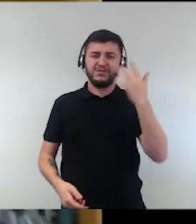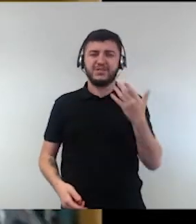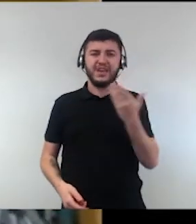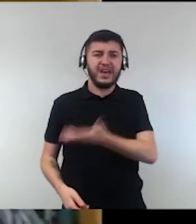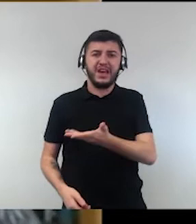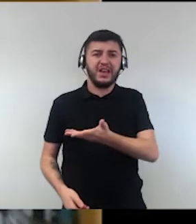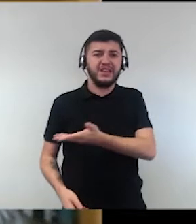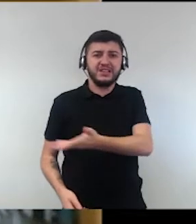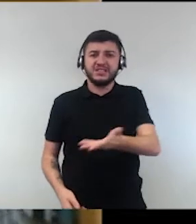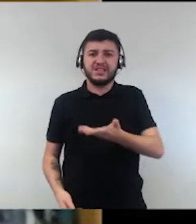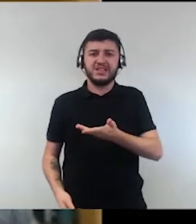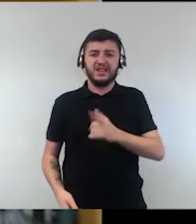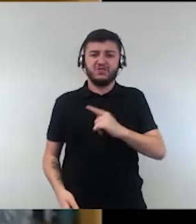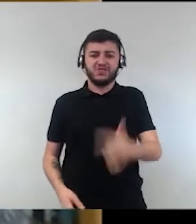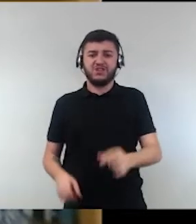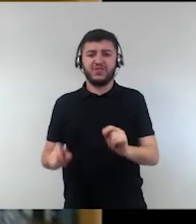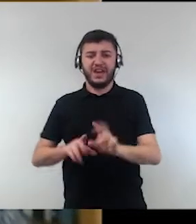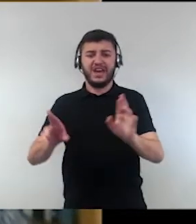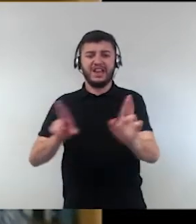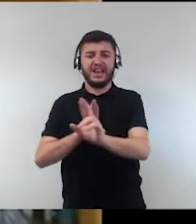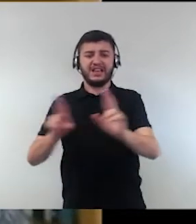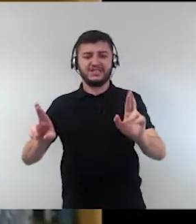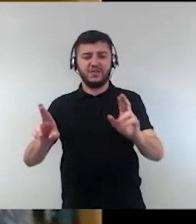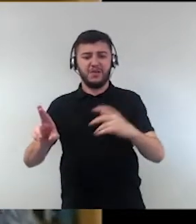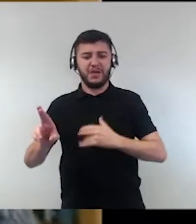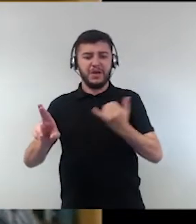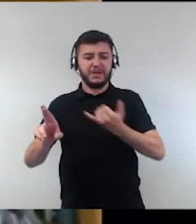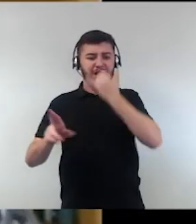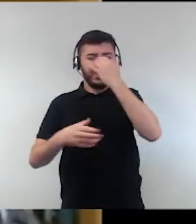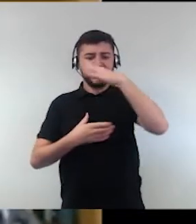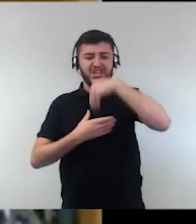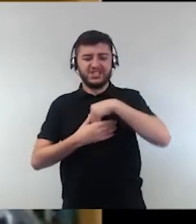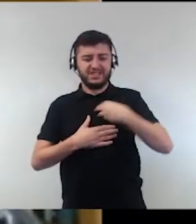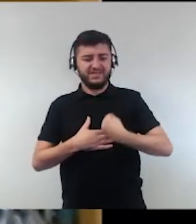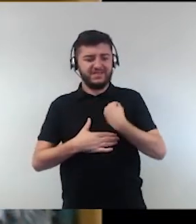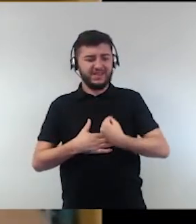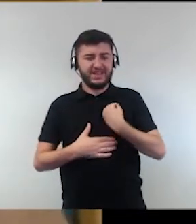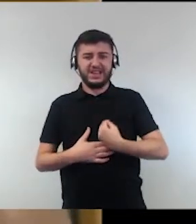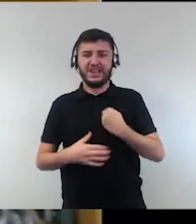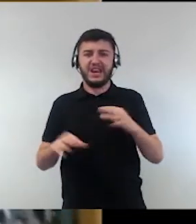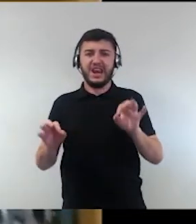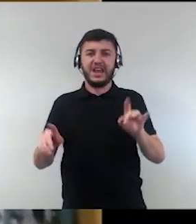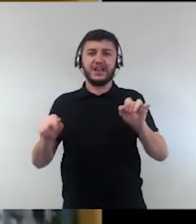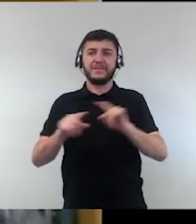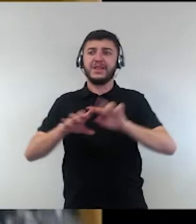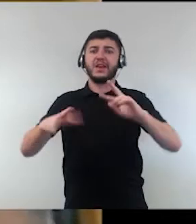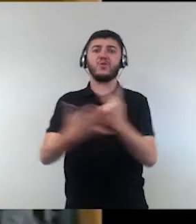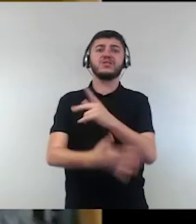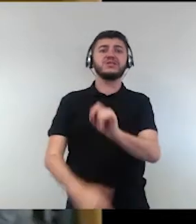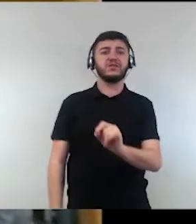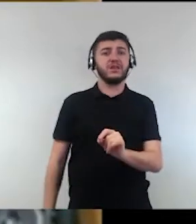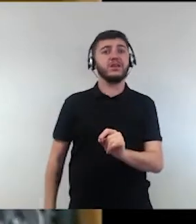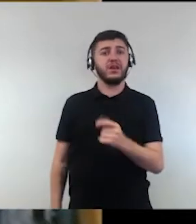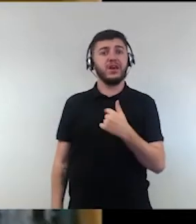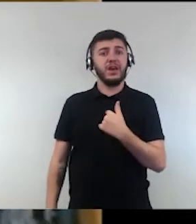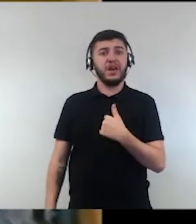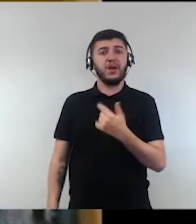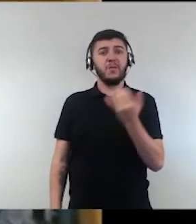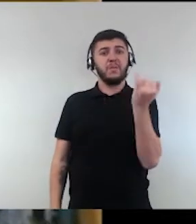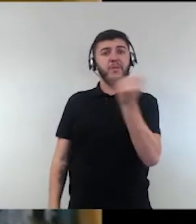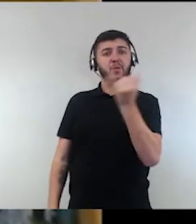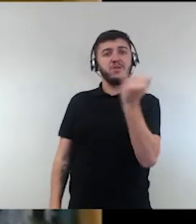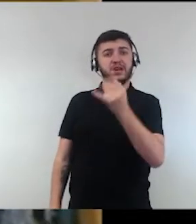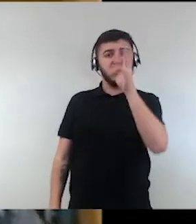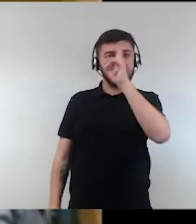com a vida deles, com a própria tragédia, eles conseguiram ficar vidrados ouvindo a história